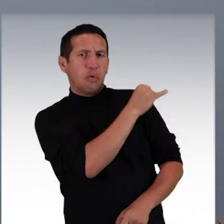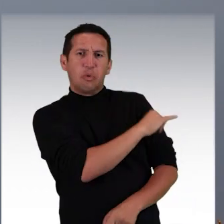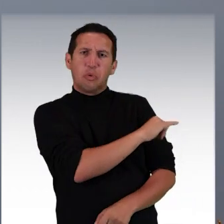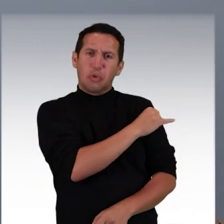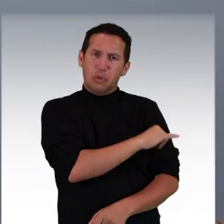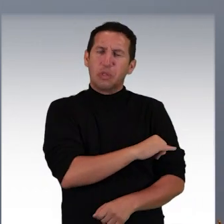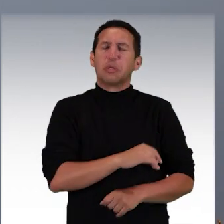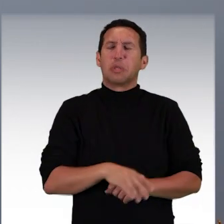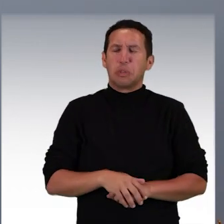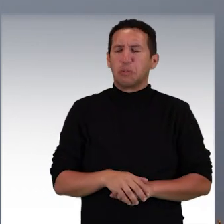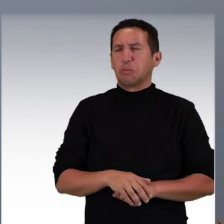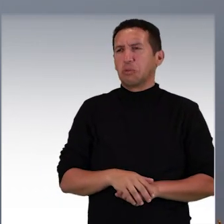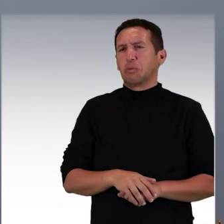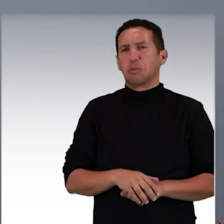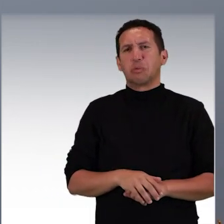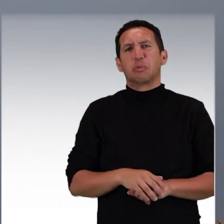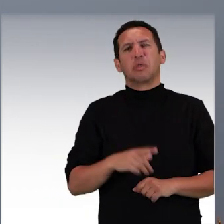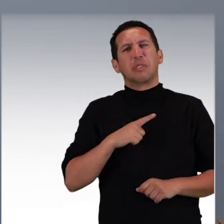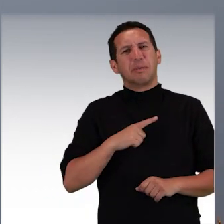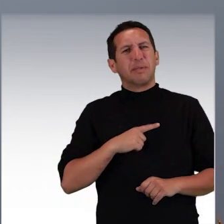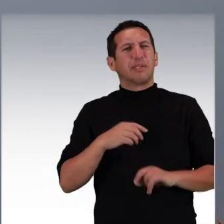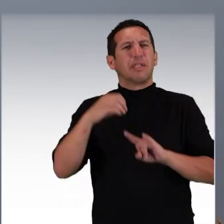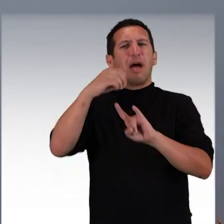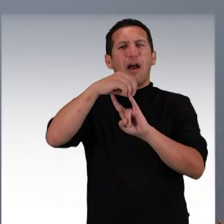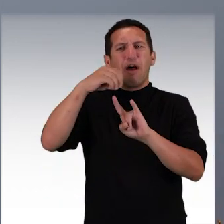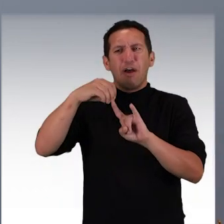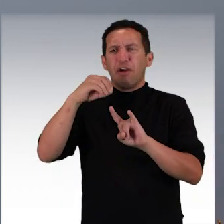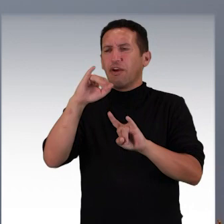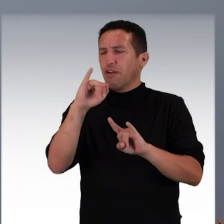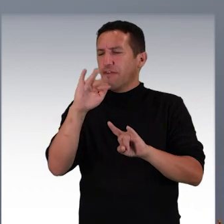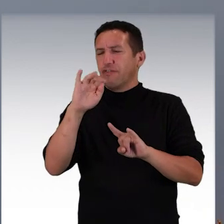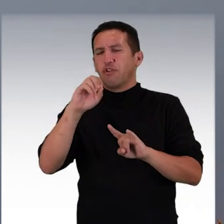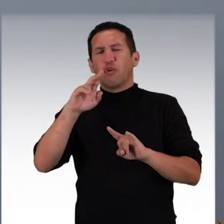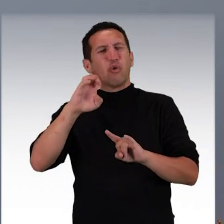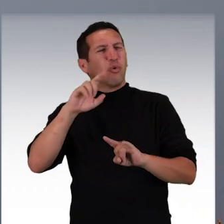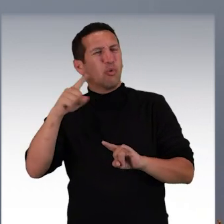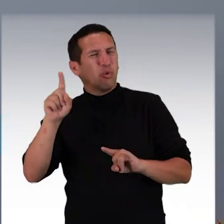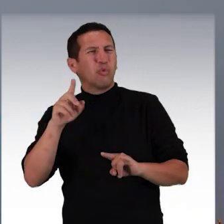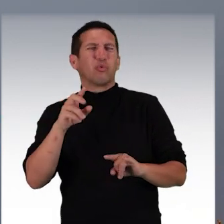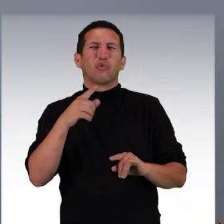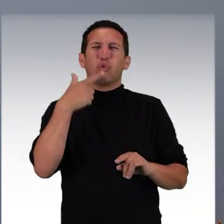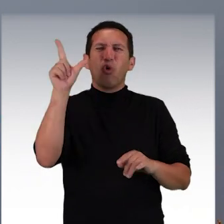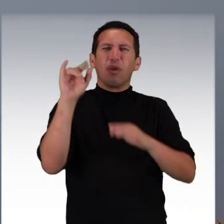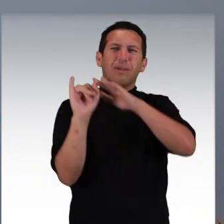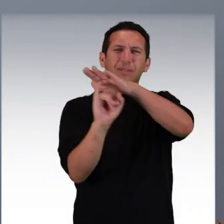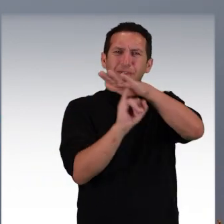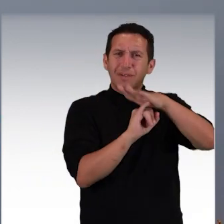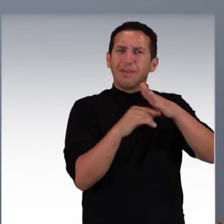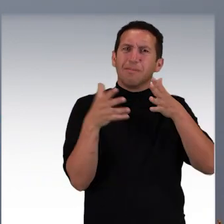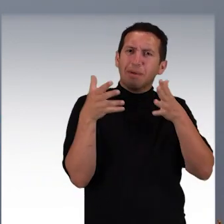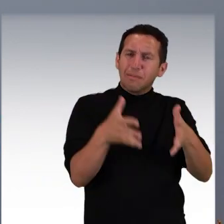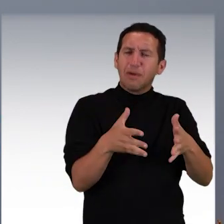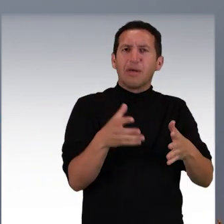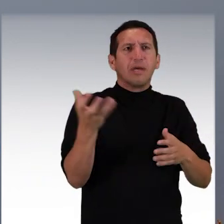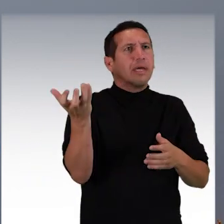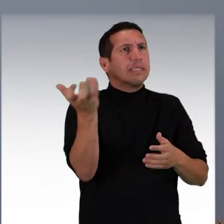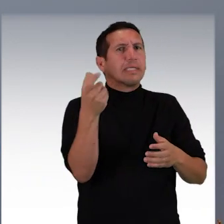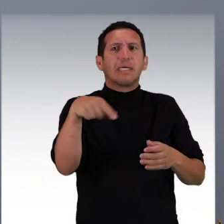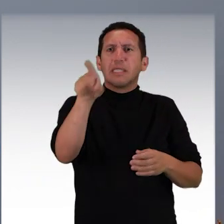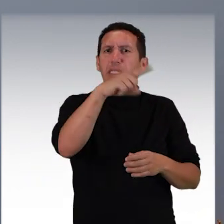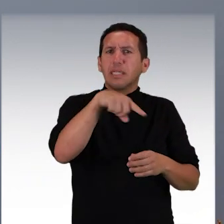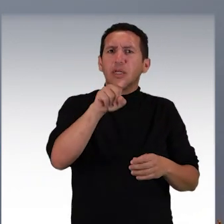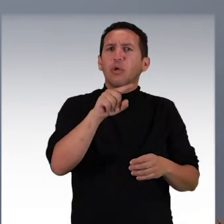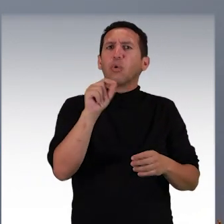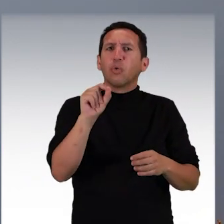interessadíssimo de Janeiro da cnei e de da Fiocruz e de outros lugares que queriam